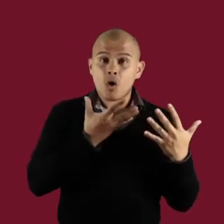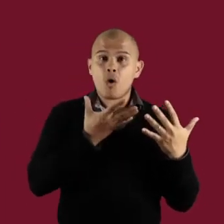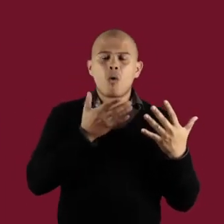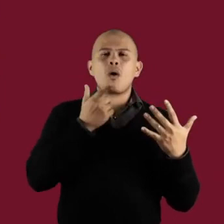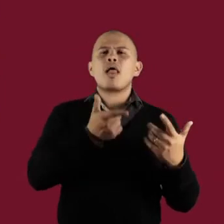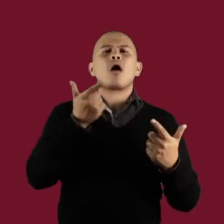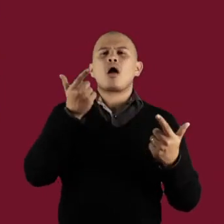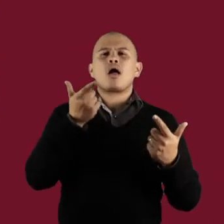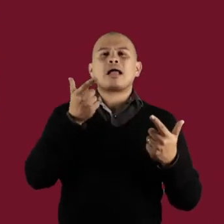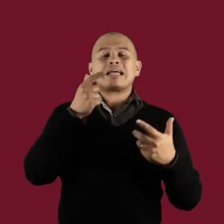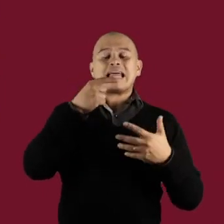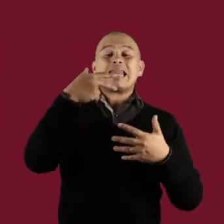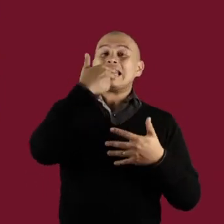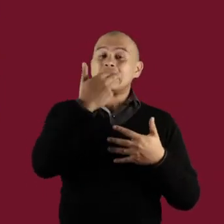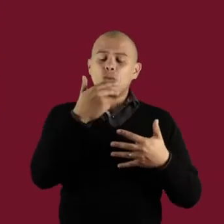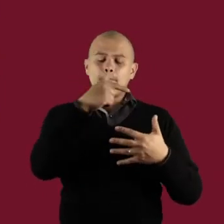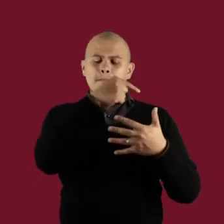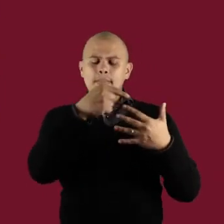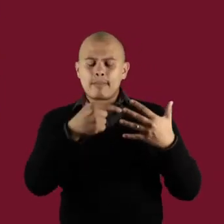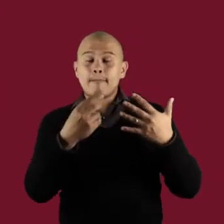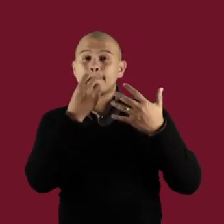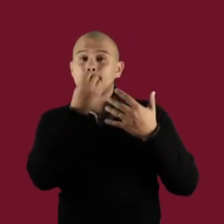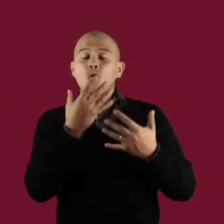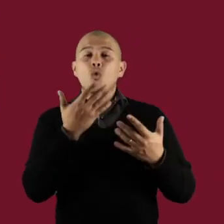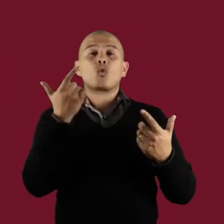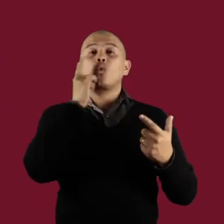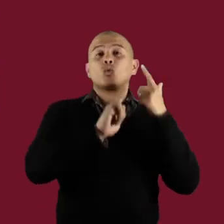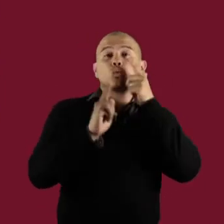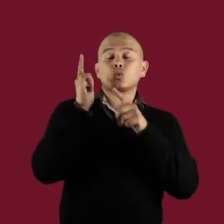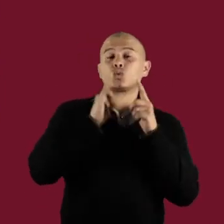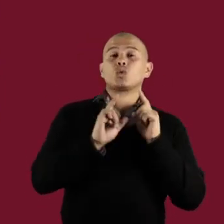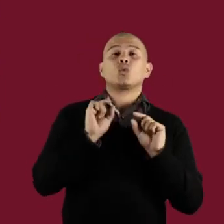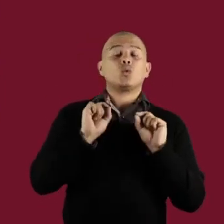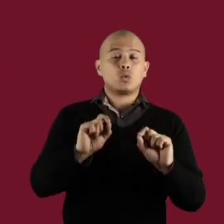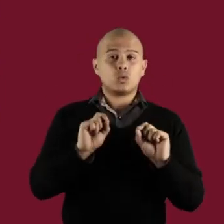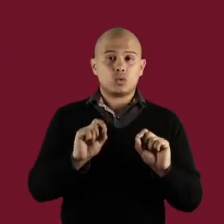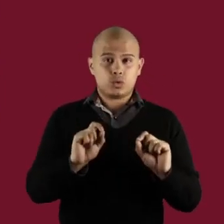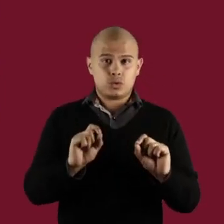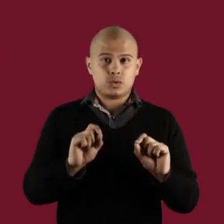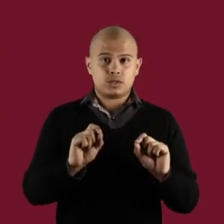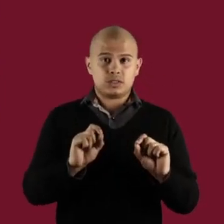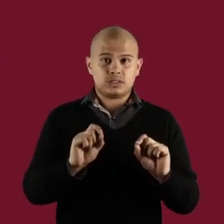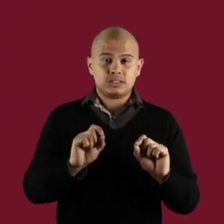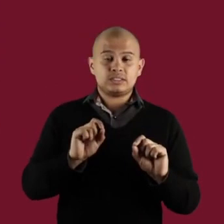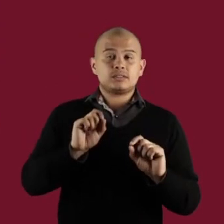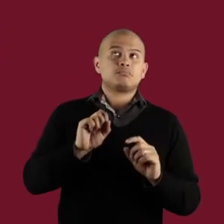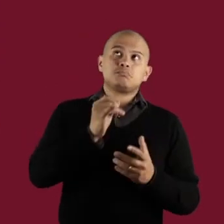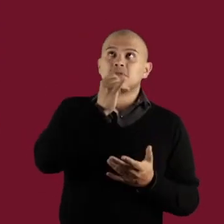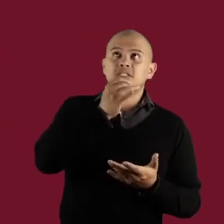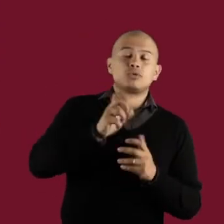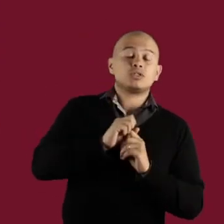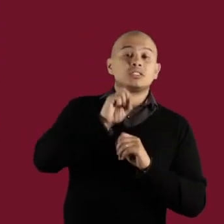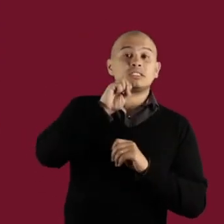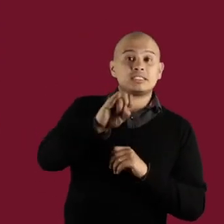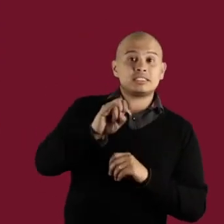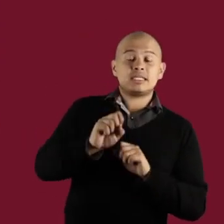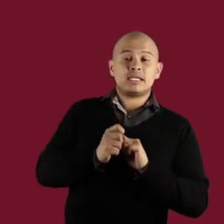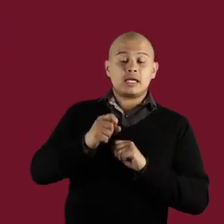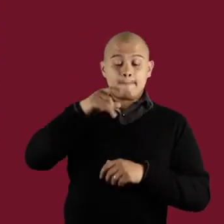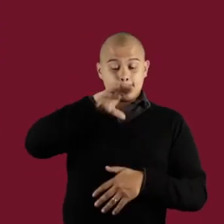ganham enquanto estrutura de difusão dentro da ONU, da Organização das Nações Unidas, ou seja, o que nós